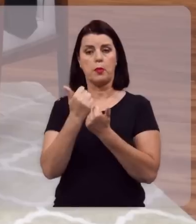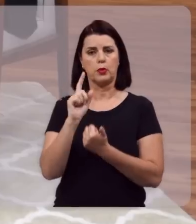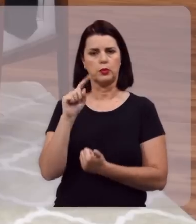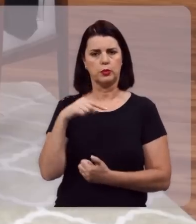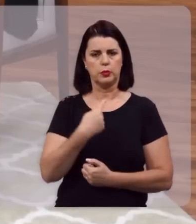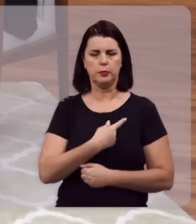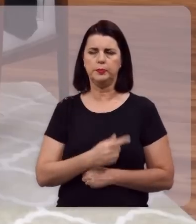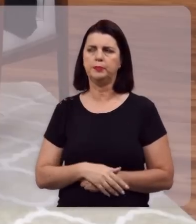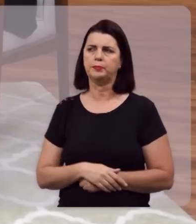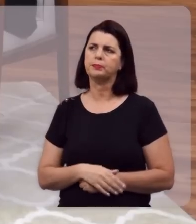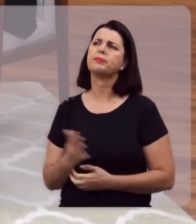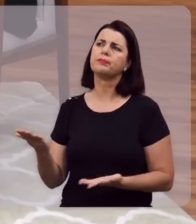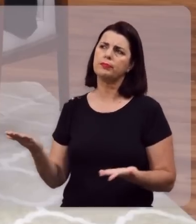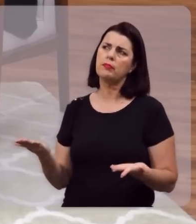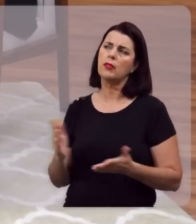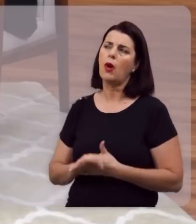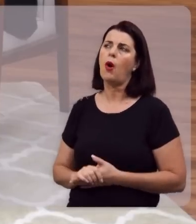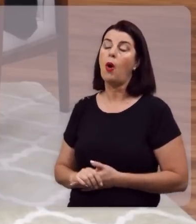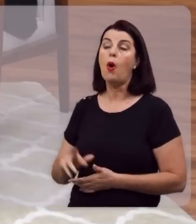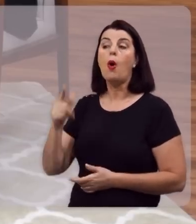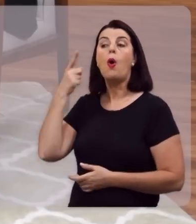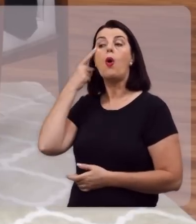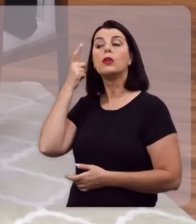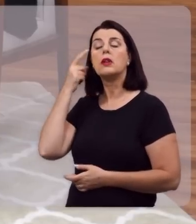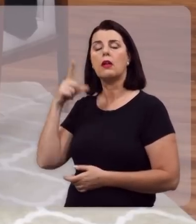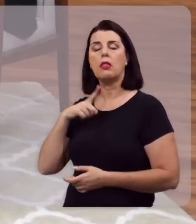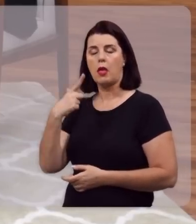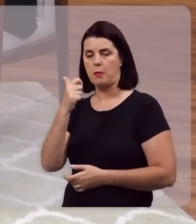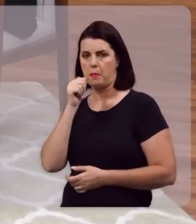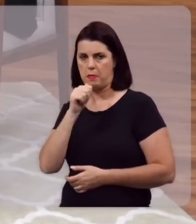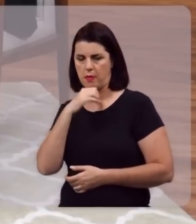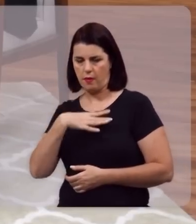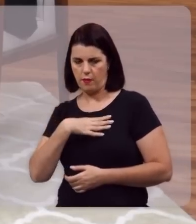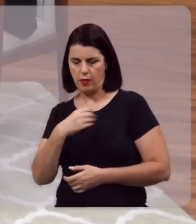nós. Rodrigo, eu tenho uma